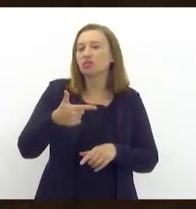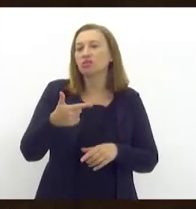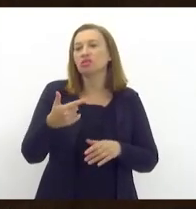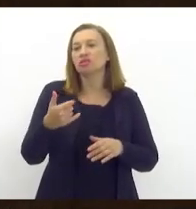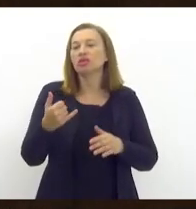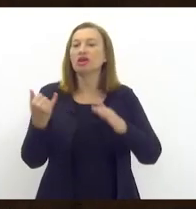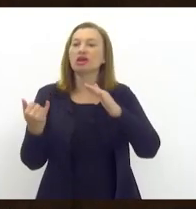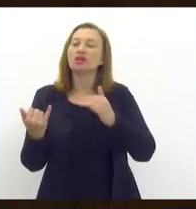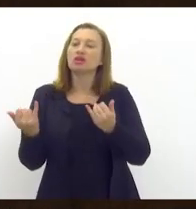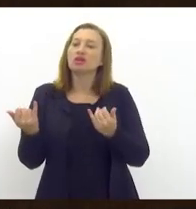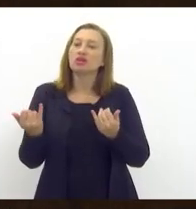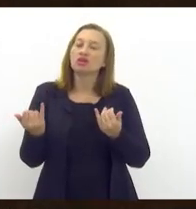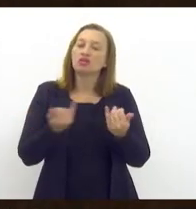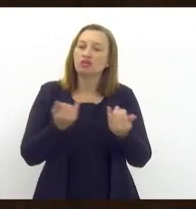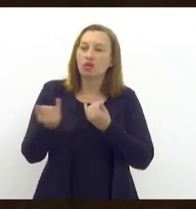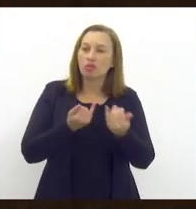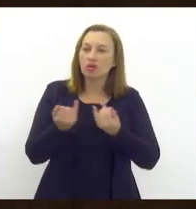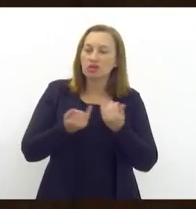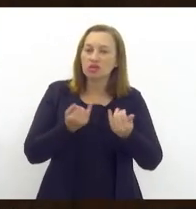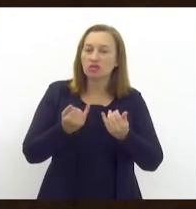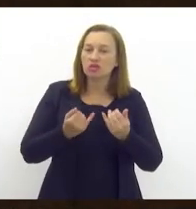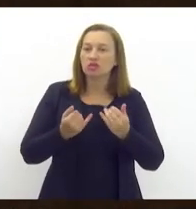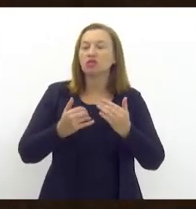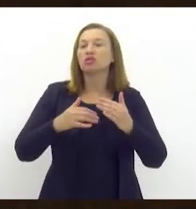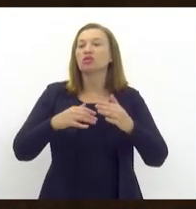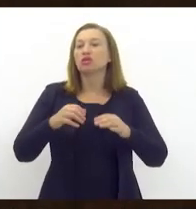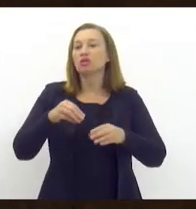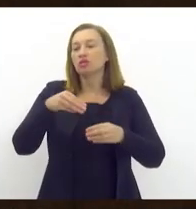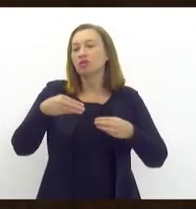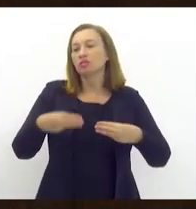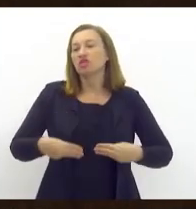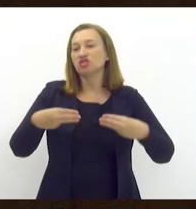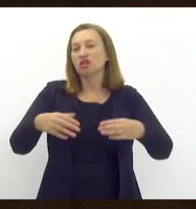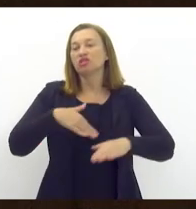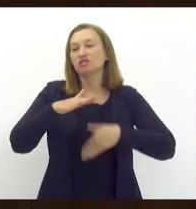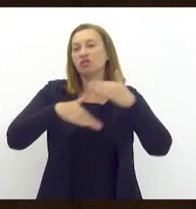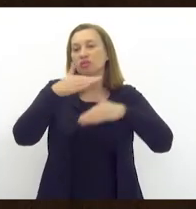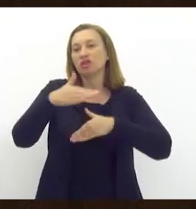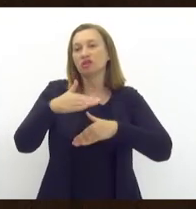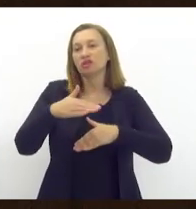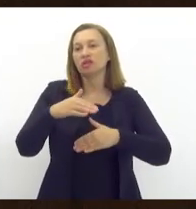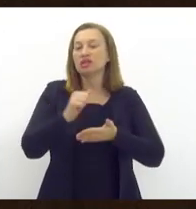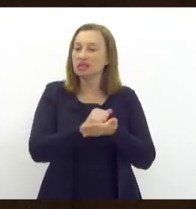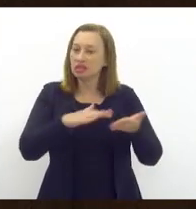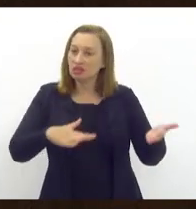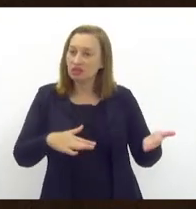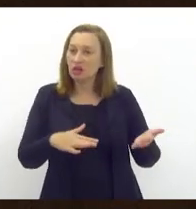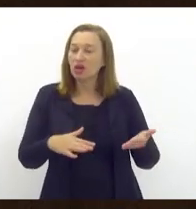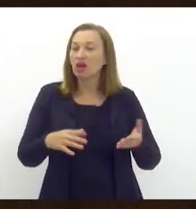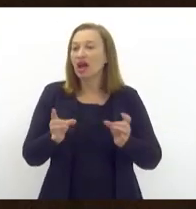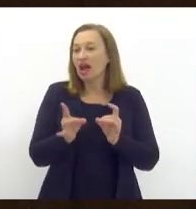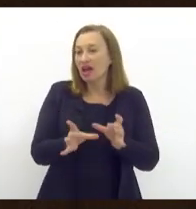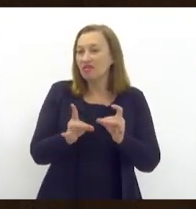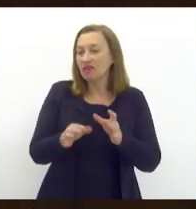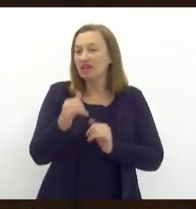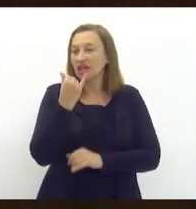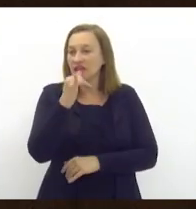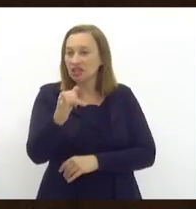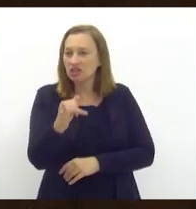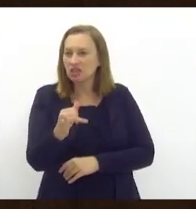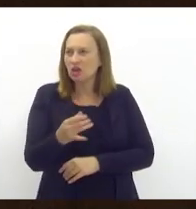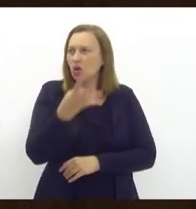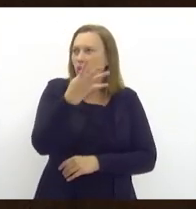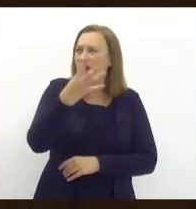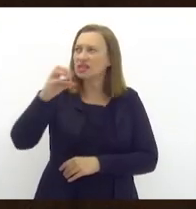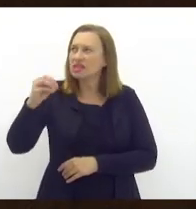Ministério de Desenvolvimento, Indústria e Comércio e Serviços, o comércio eletrônico movimentou cerca de